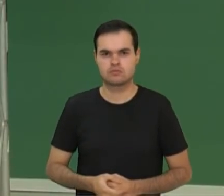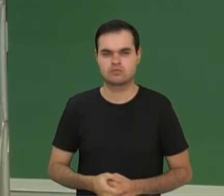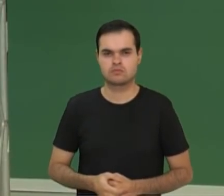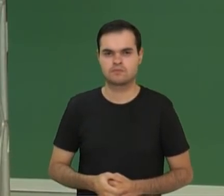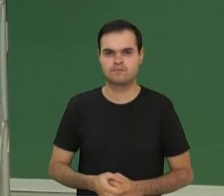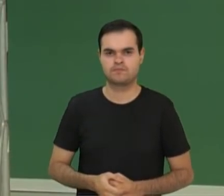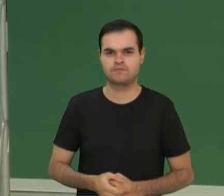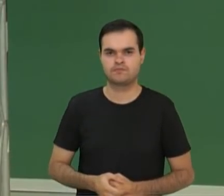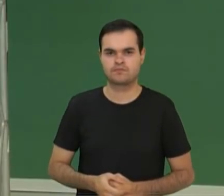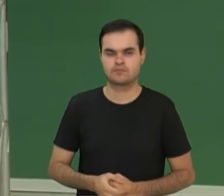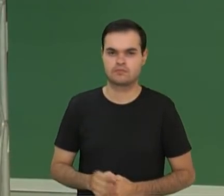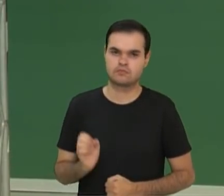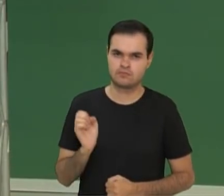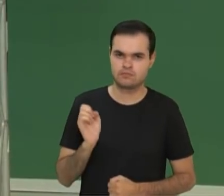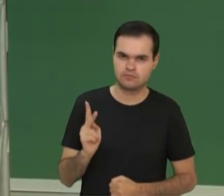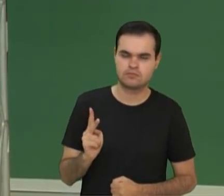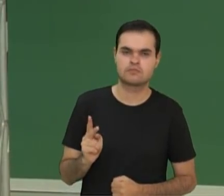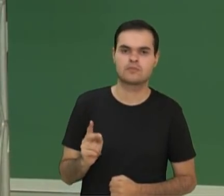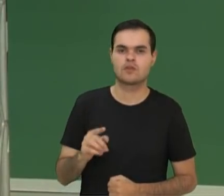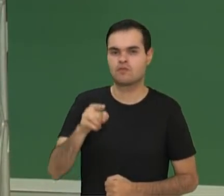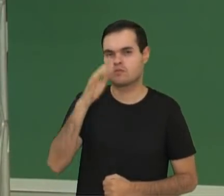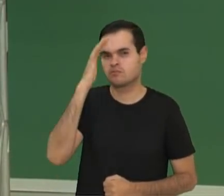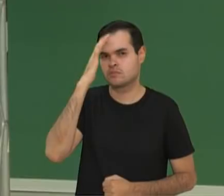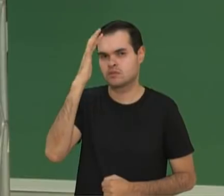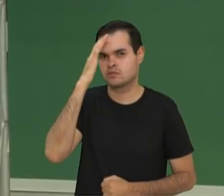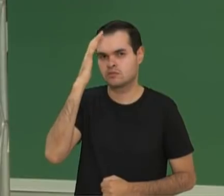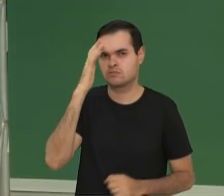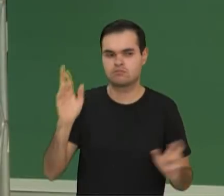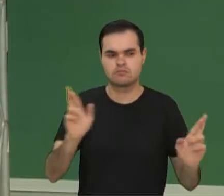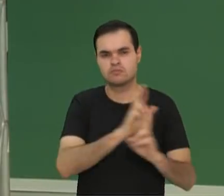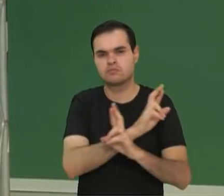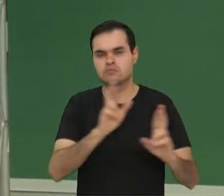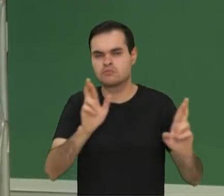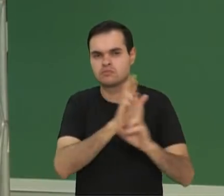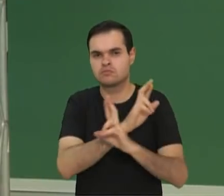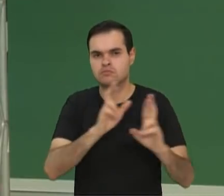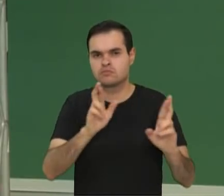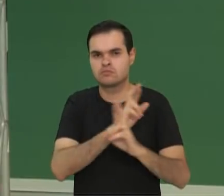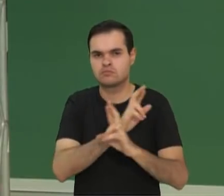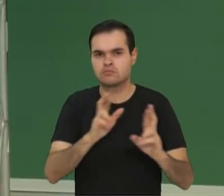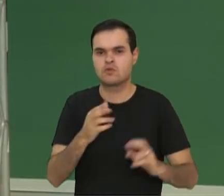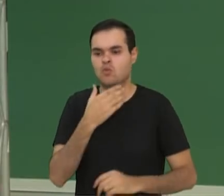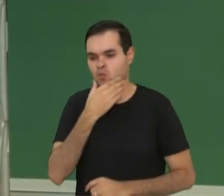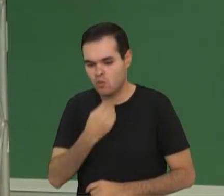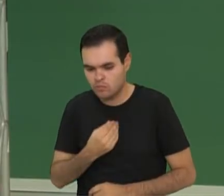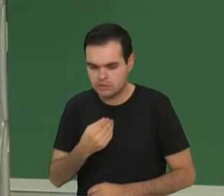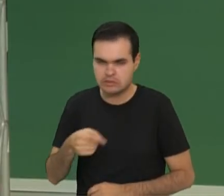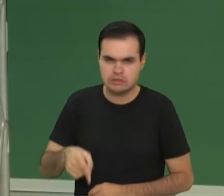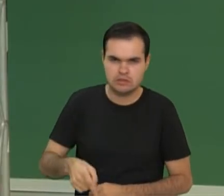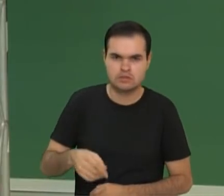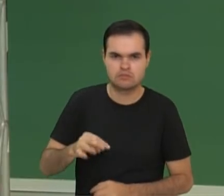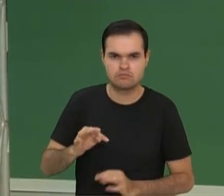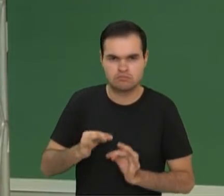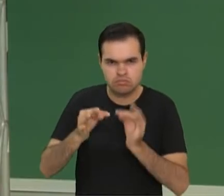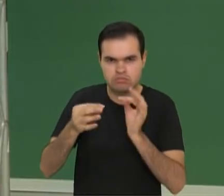a nós, certo? Se você pensou na relação do homem com a tecnologia ali devido